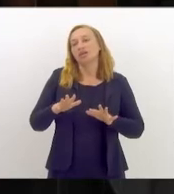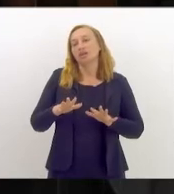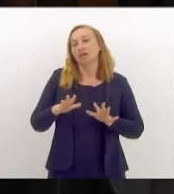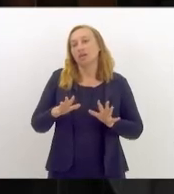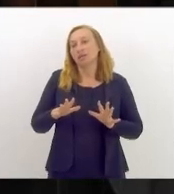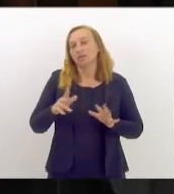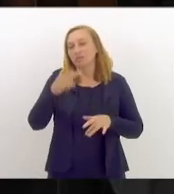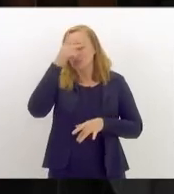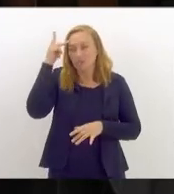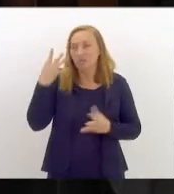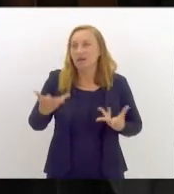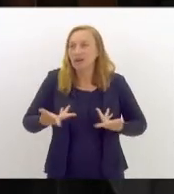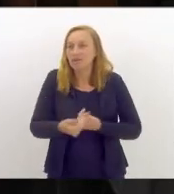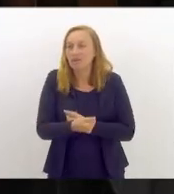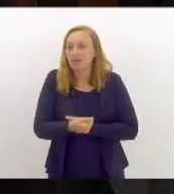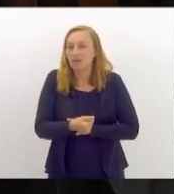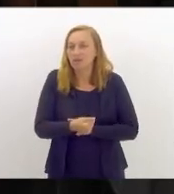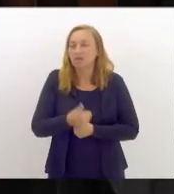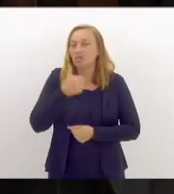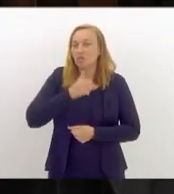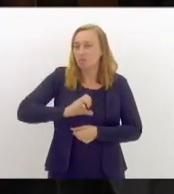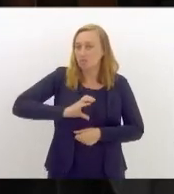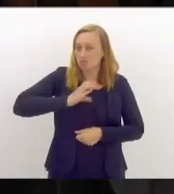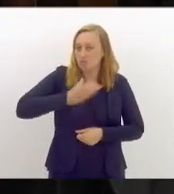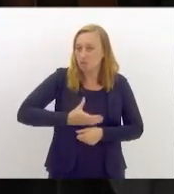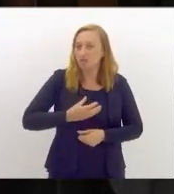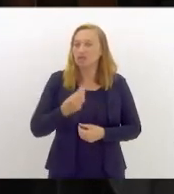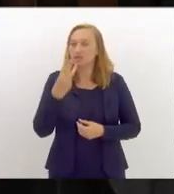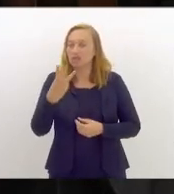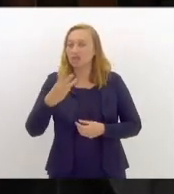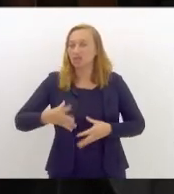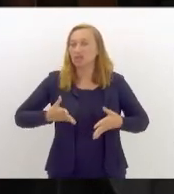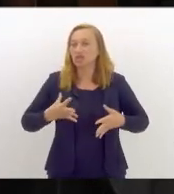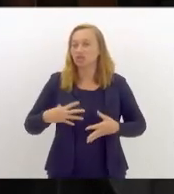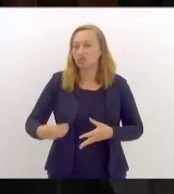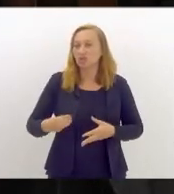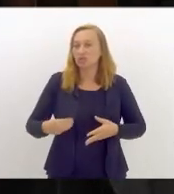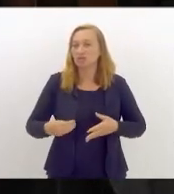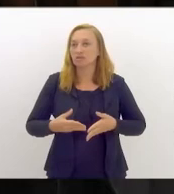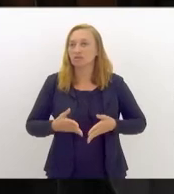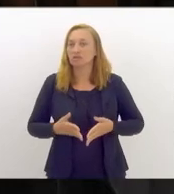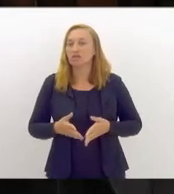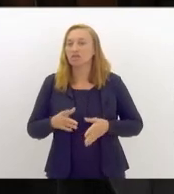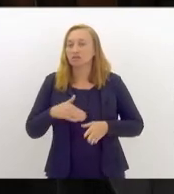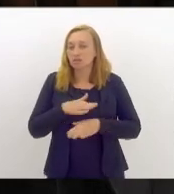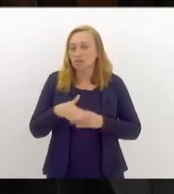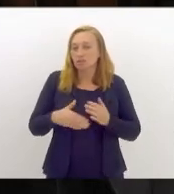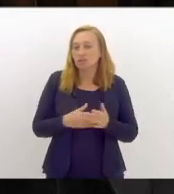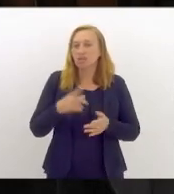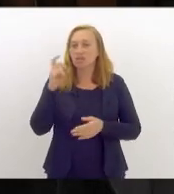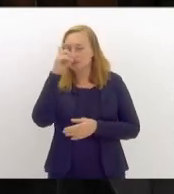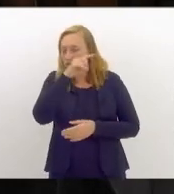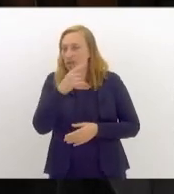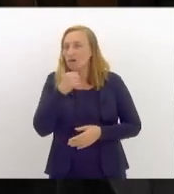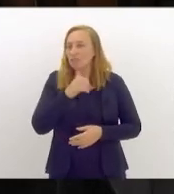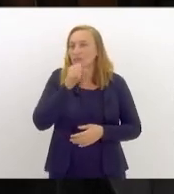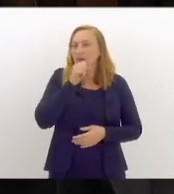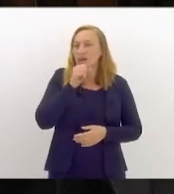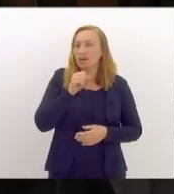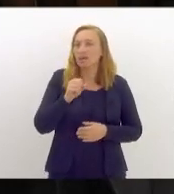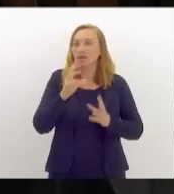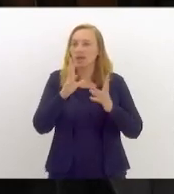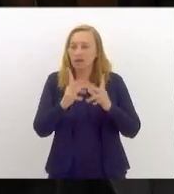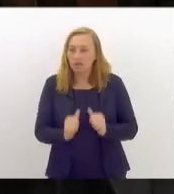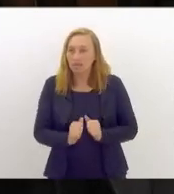Privilégio com ela conviver mulher guerreira que criou três filhos com toda dificuldade mãe na concepção mais pura da palavra